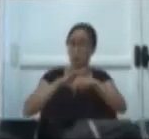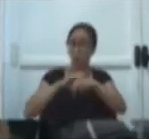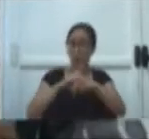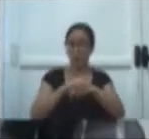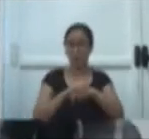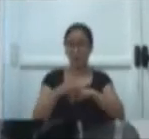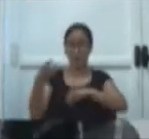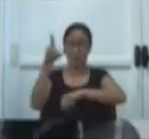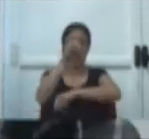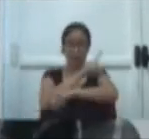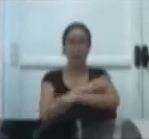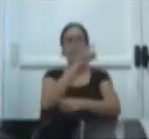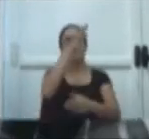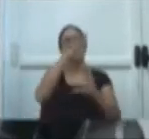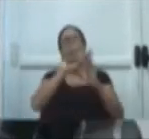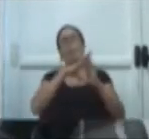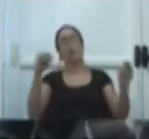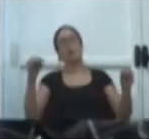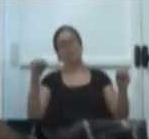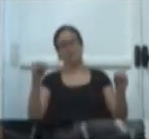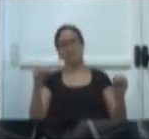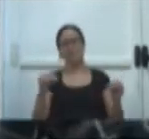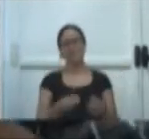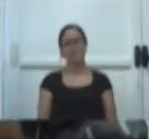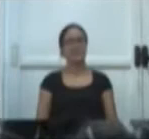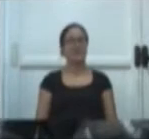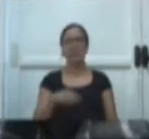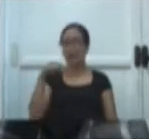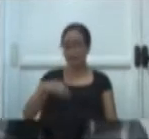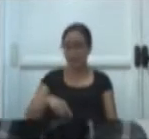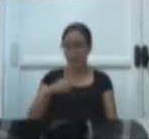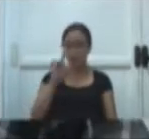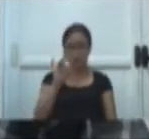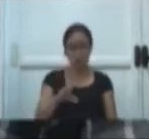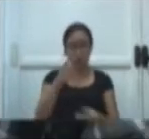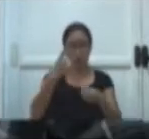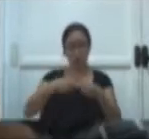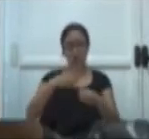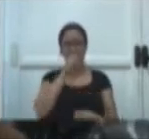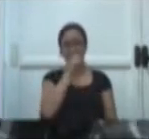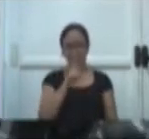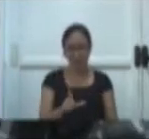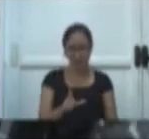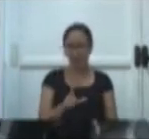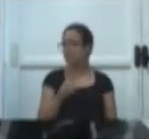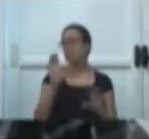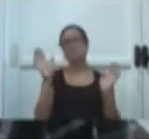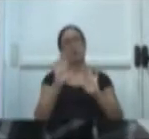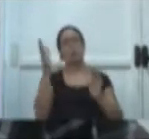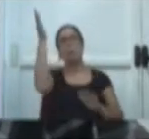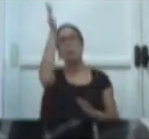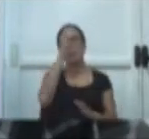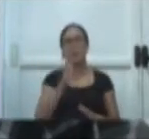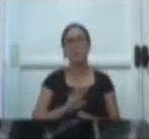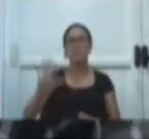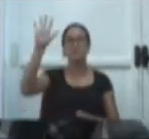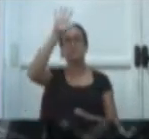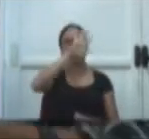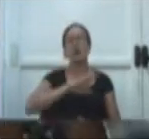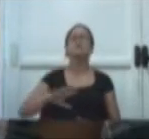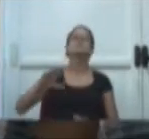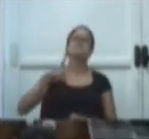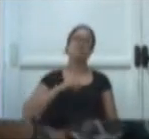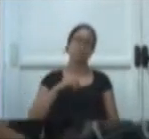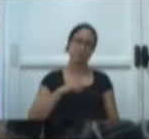de Limeira, que é em todo o Brasil. E aí, eu vejo que tem gente que gosta de fazer malabarismo,